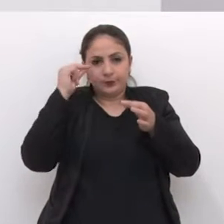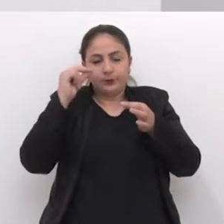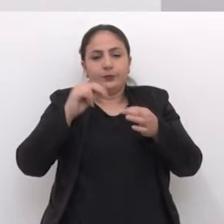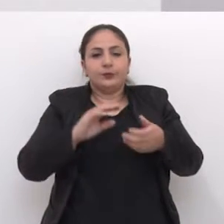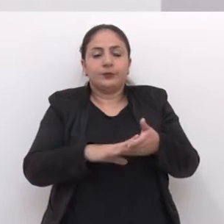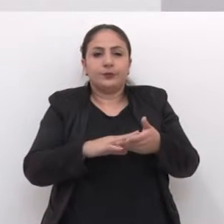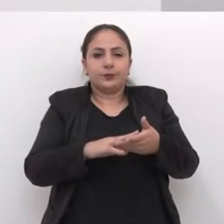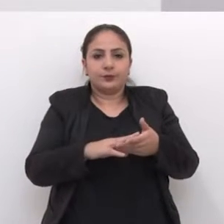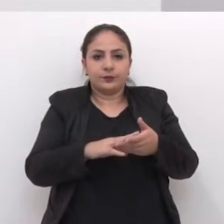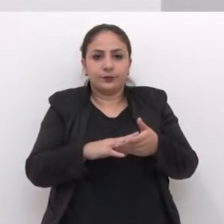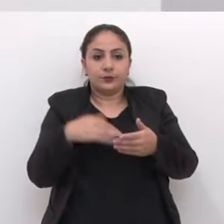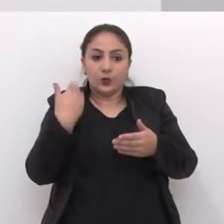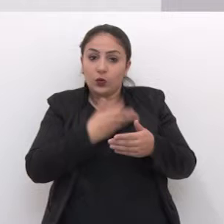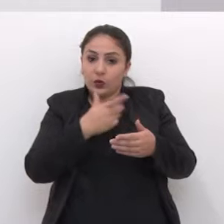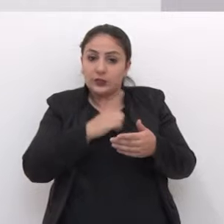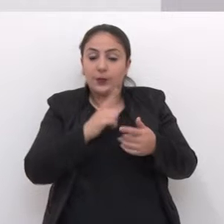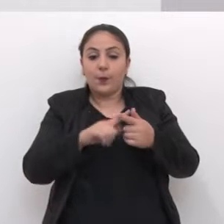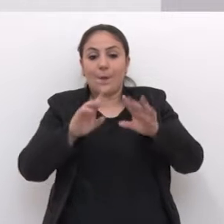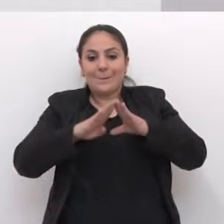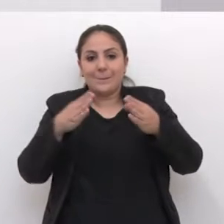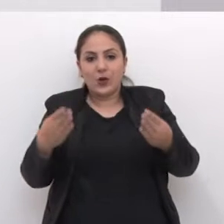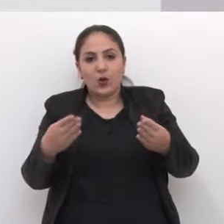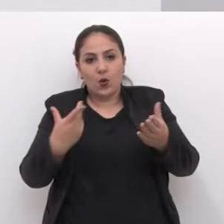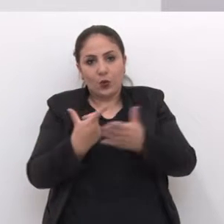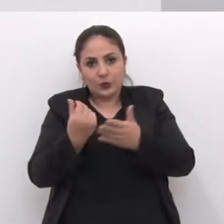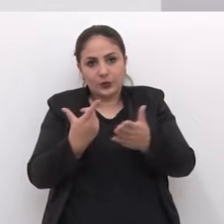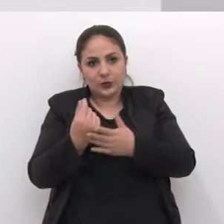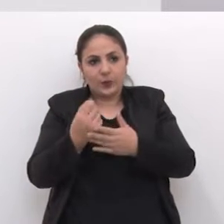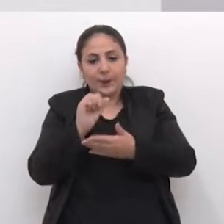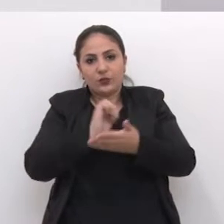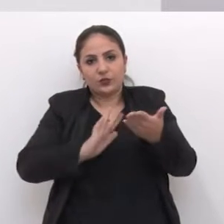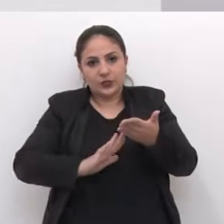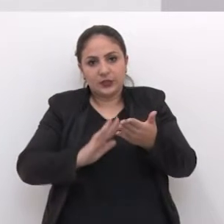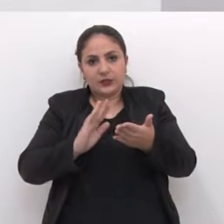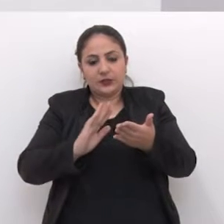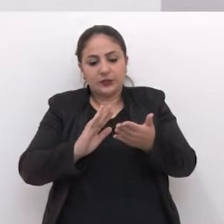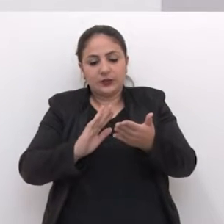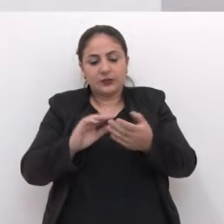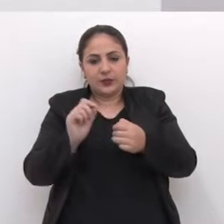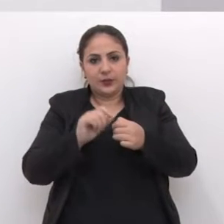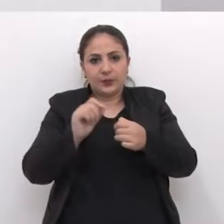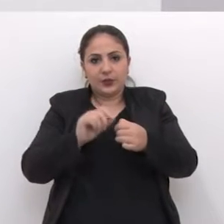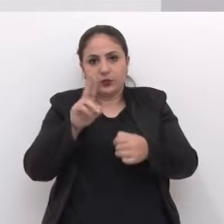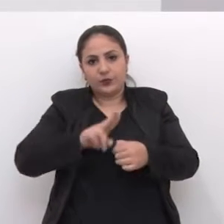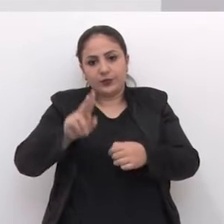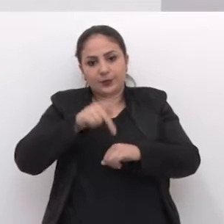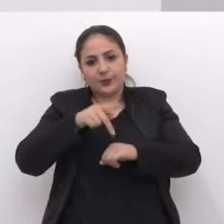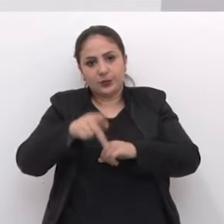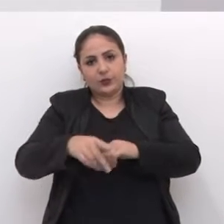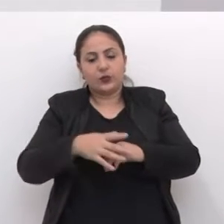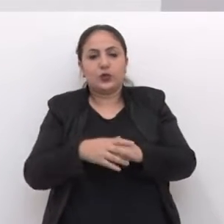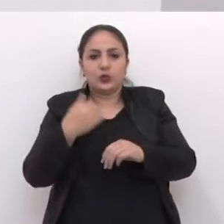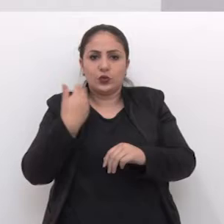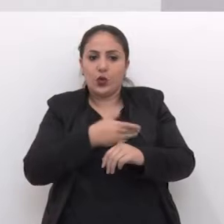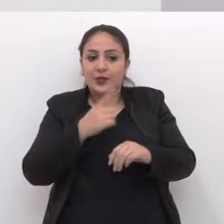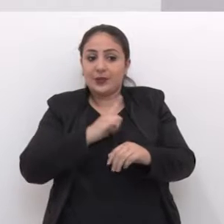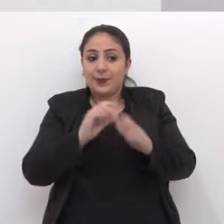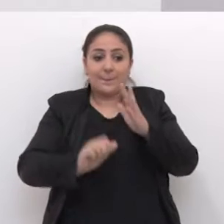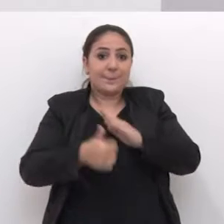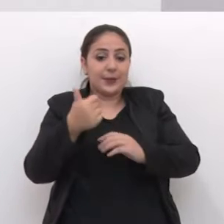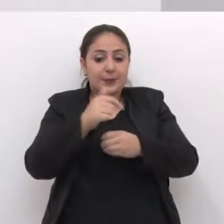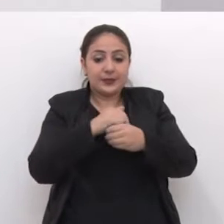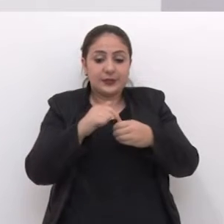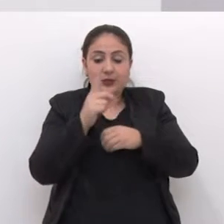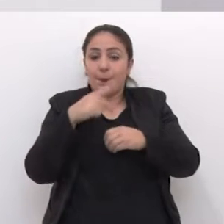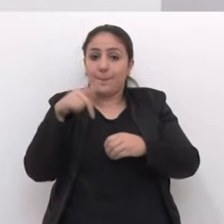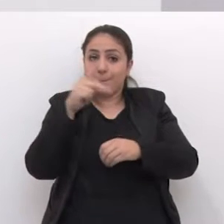ao município, ao prefeito municipal. Nós temos o Balcão do Consumidor, que é uma atividade desenvolvida pela Universidade de Passo Fundo. Nós